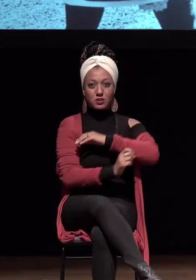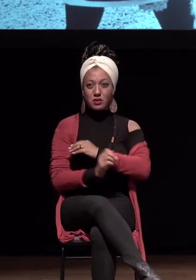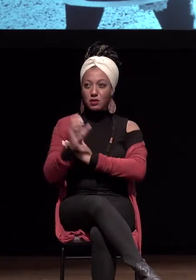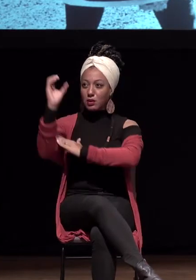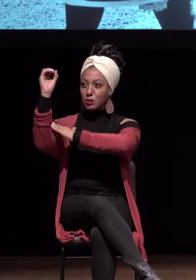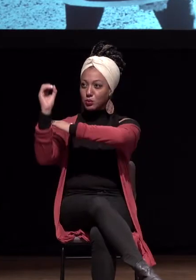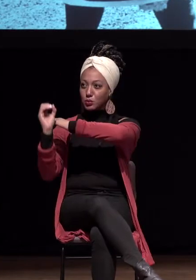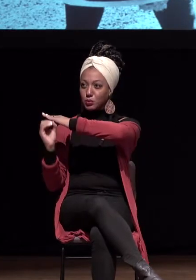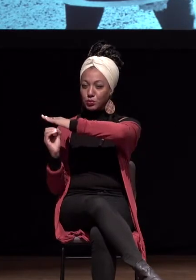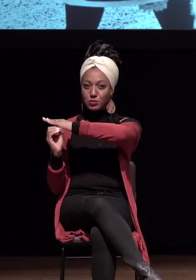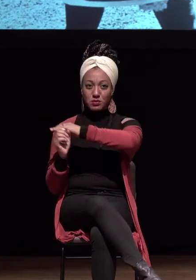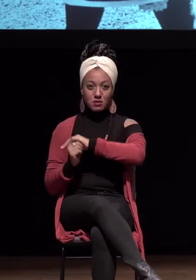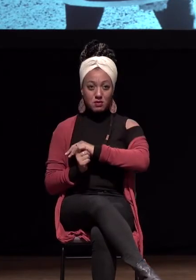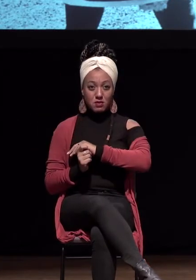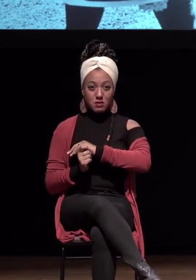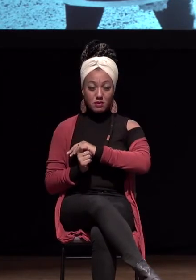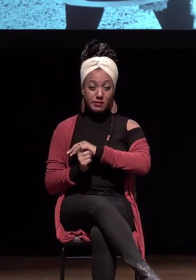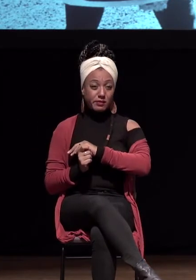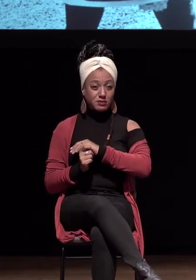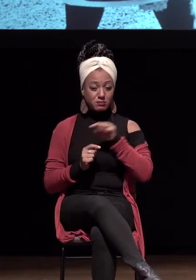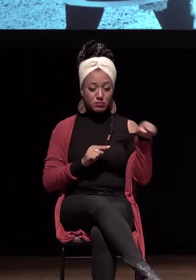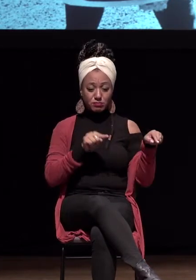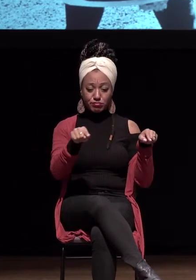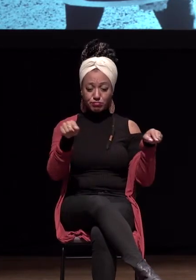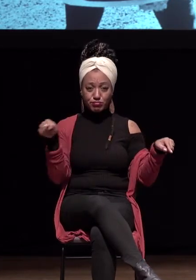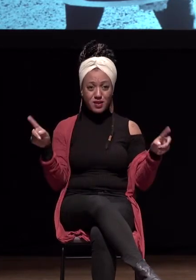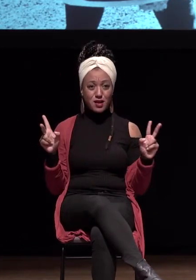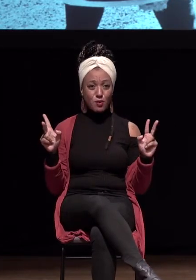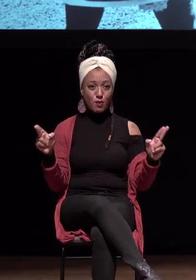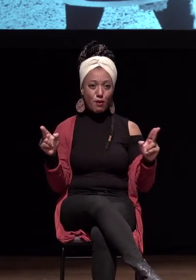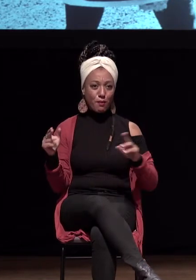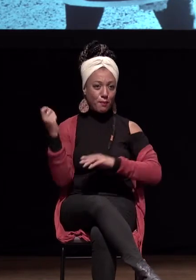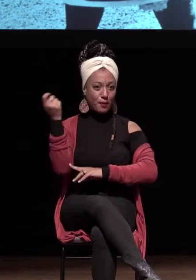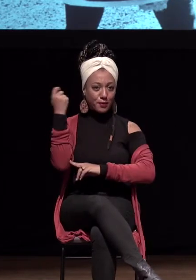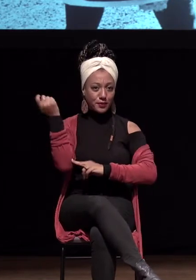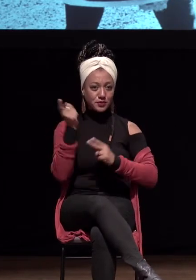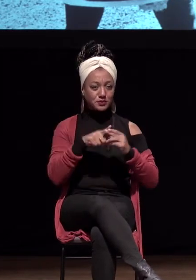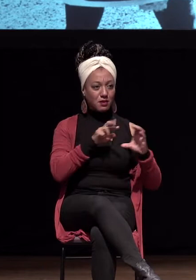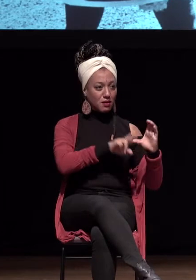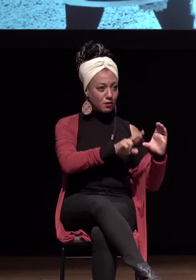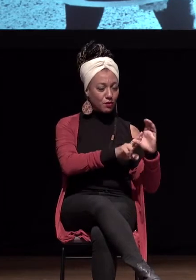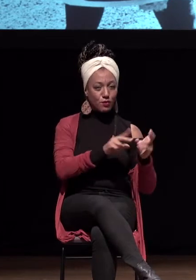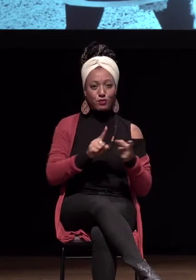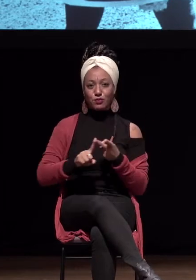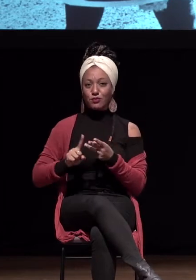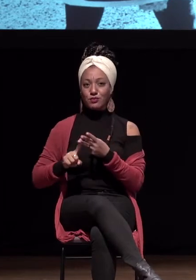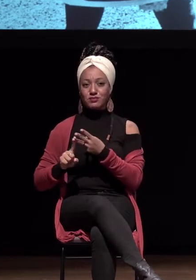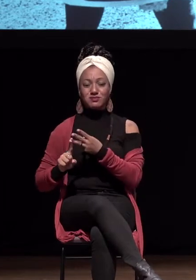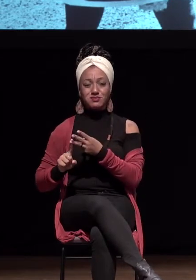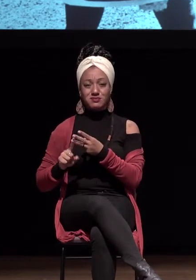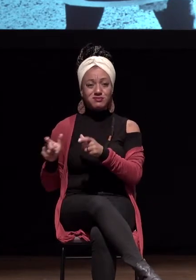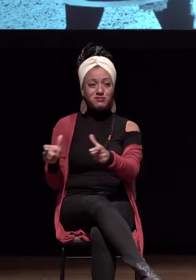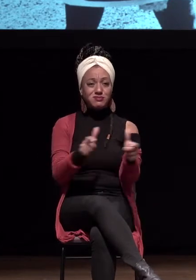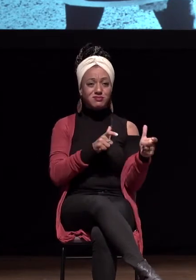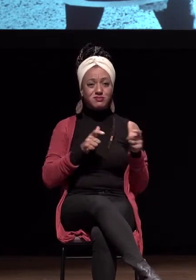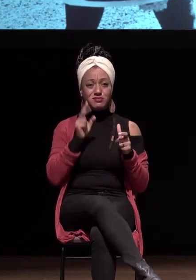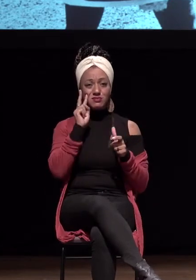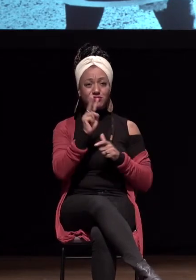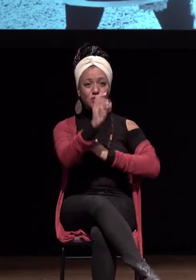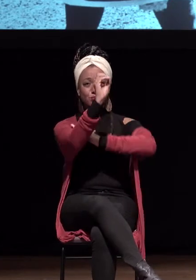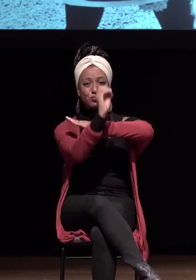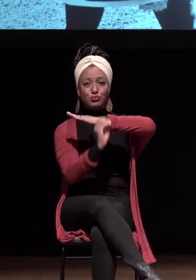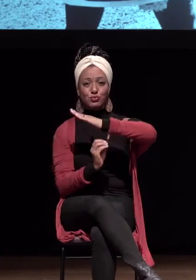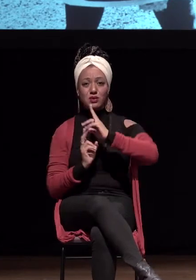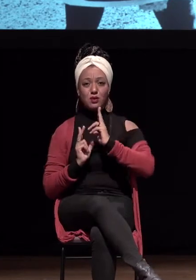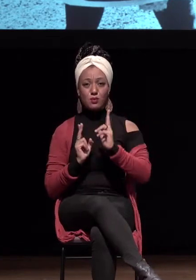hoje a Avenida Paulista, também me dá a sensação de que a gente ainda